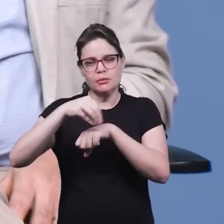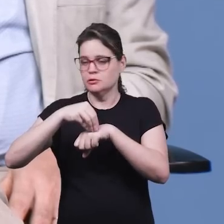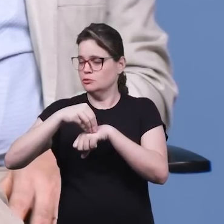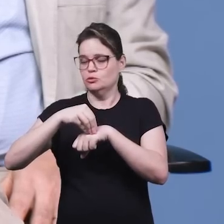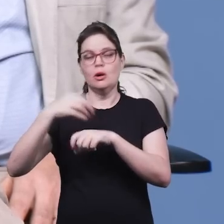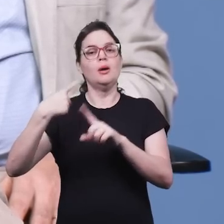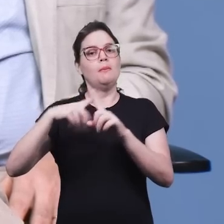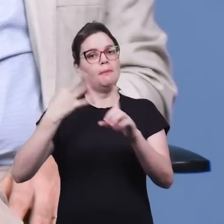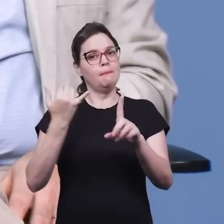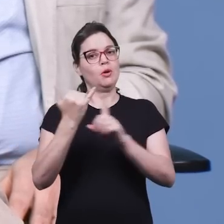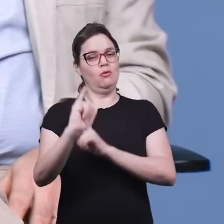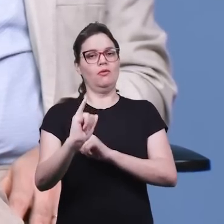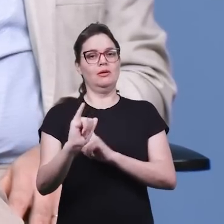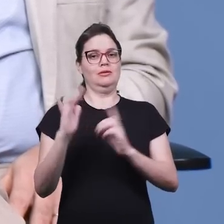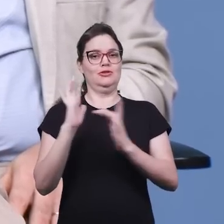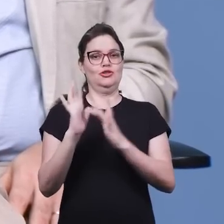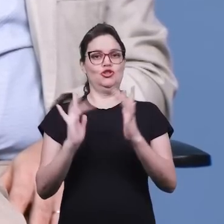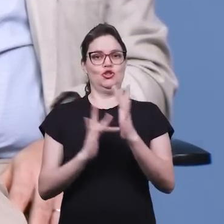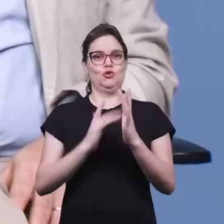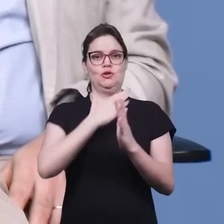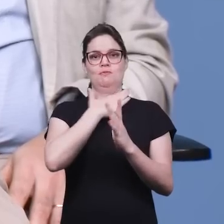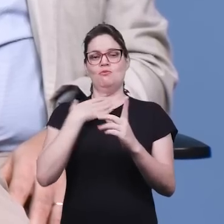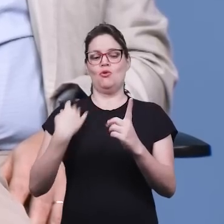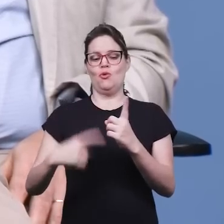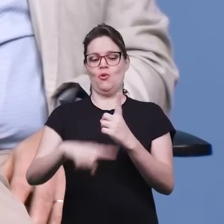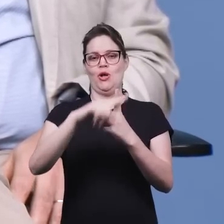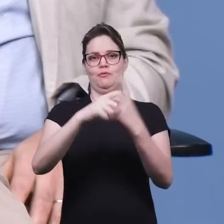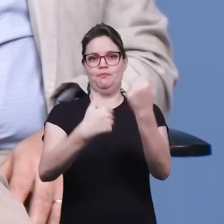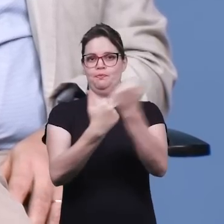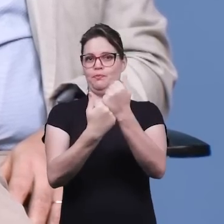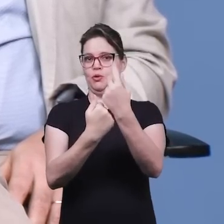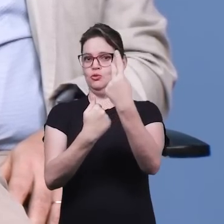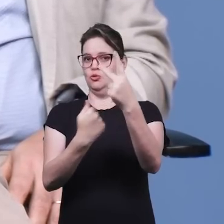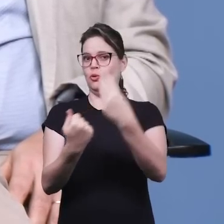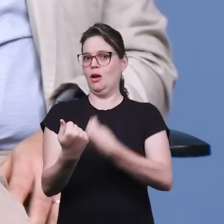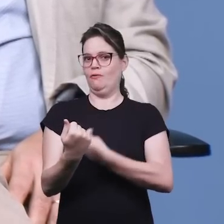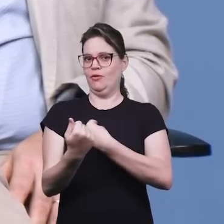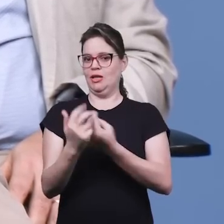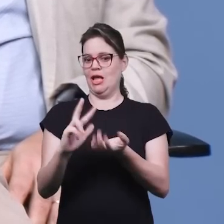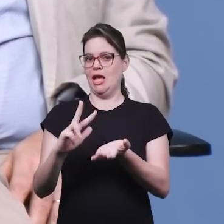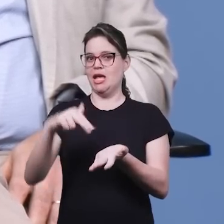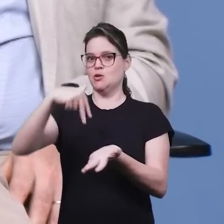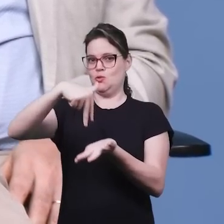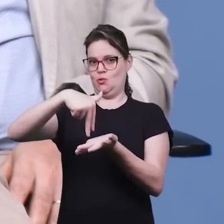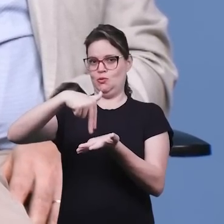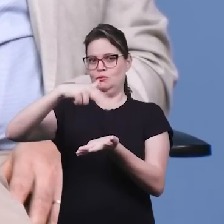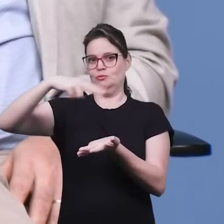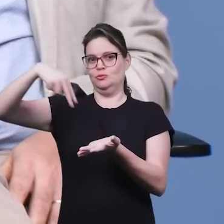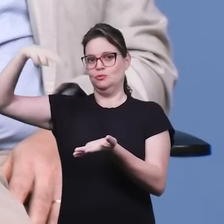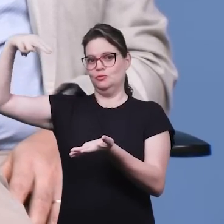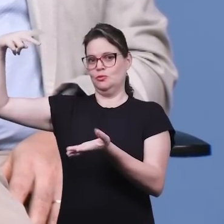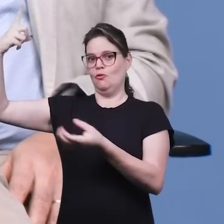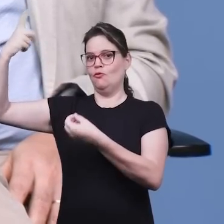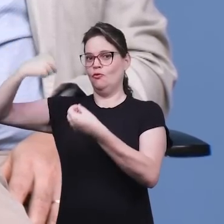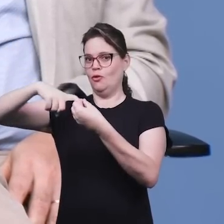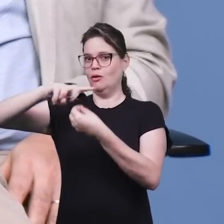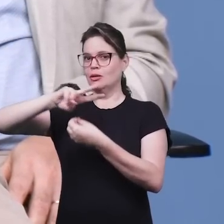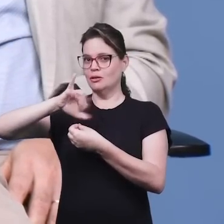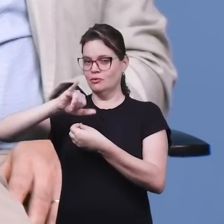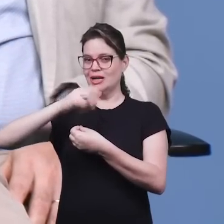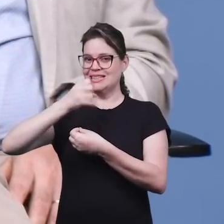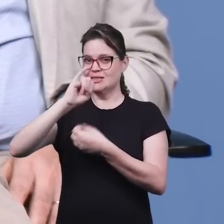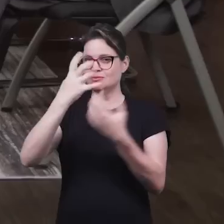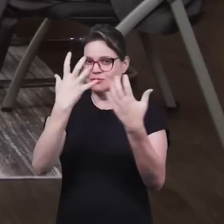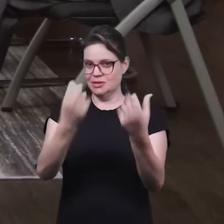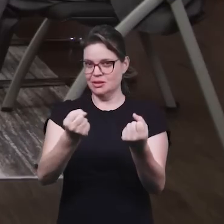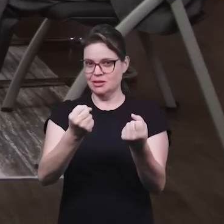o profético, ou seja, Jesus morreu pela sua vida, ressuscitou, vai voltar, e ao aceitar